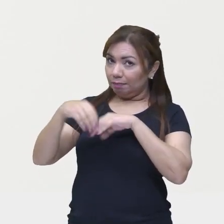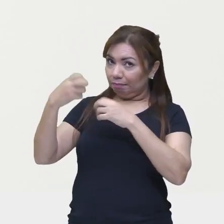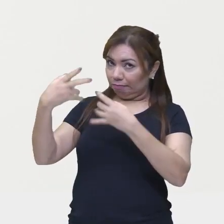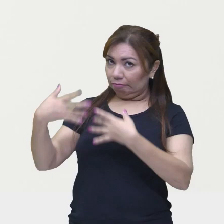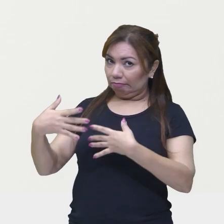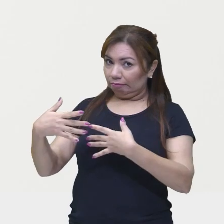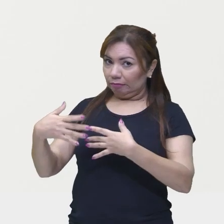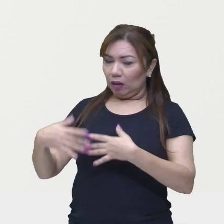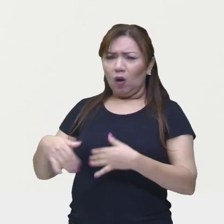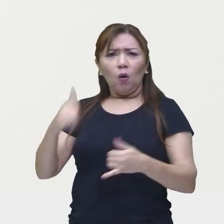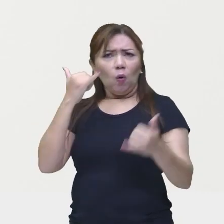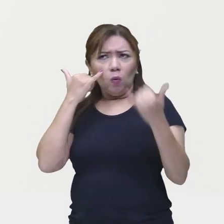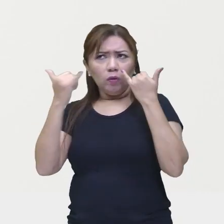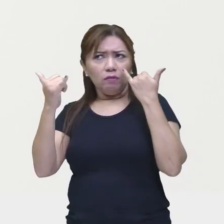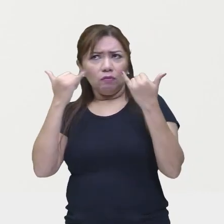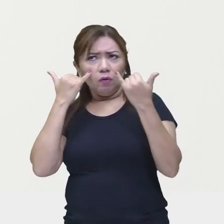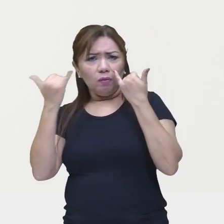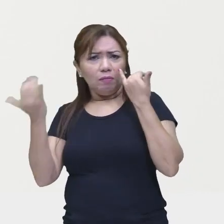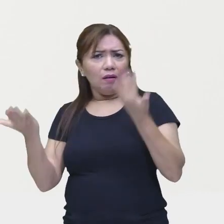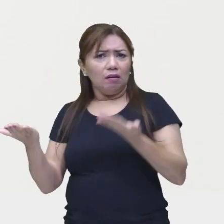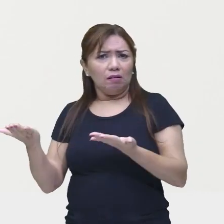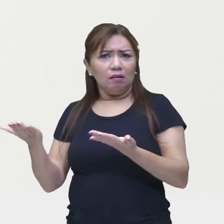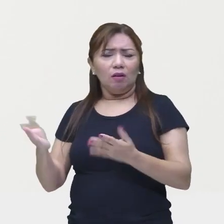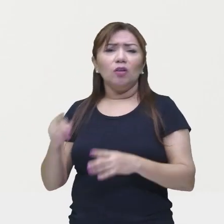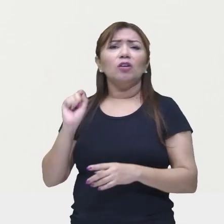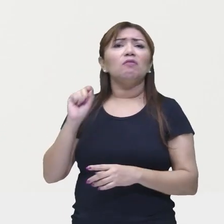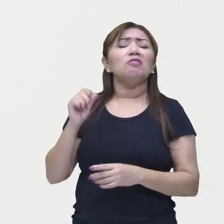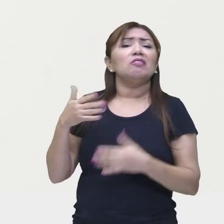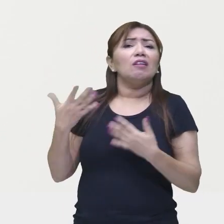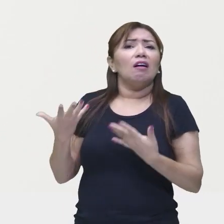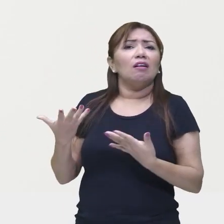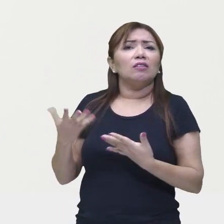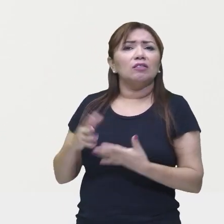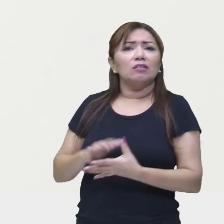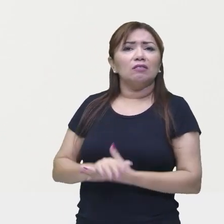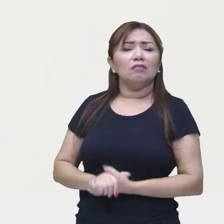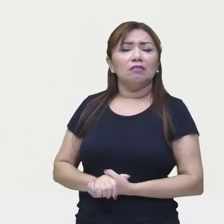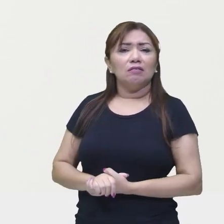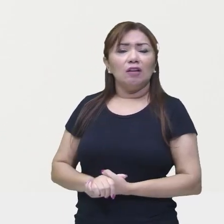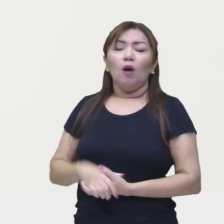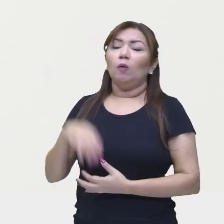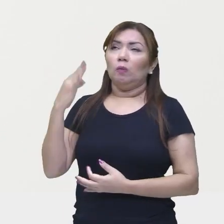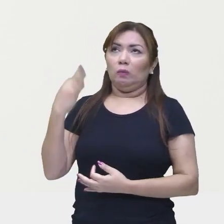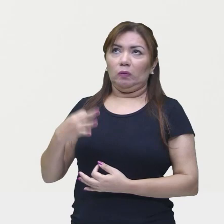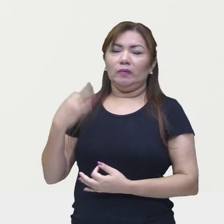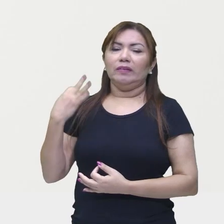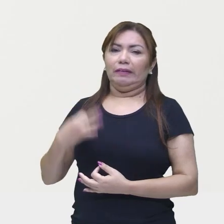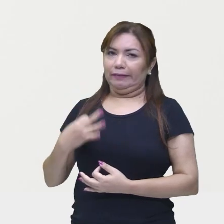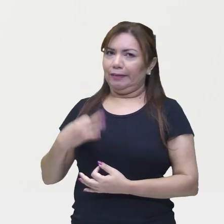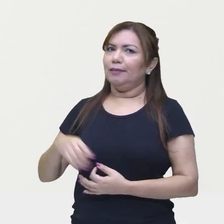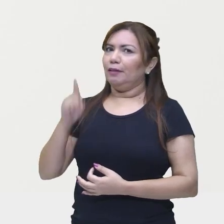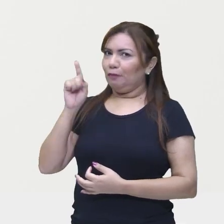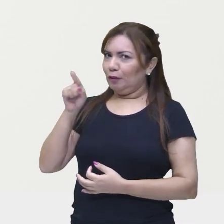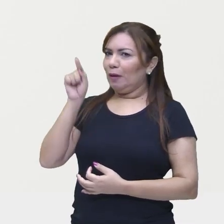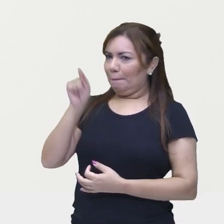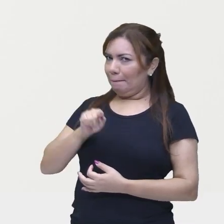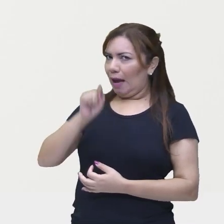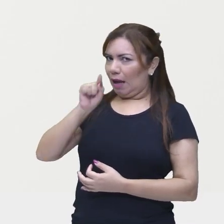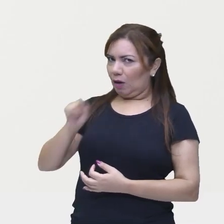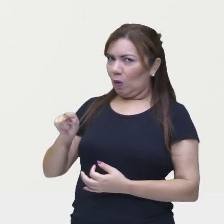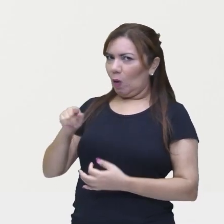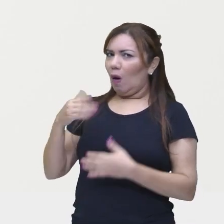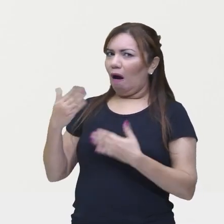D, informar algo? O que você acha, criança? Com certeza você marcou a